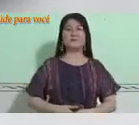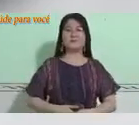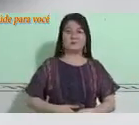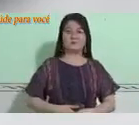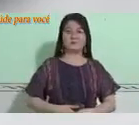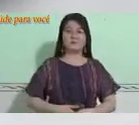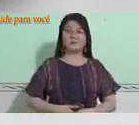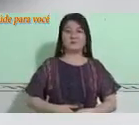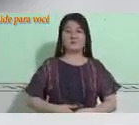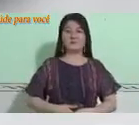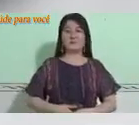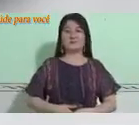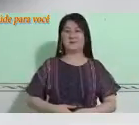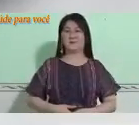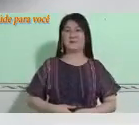surgir.